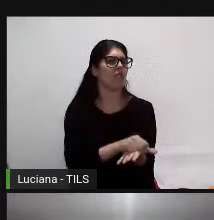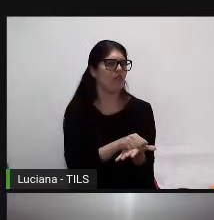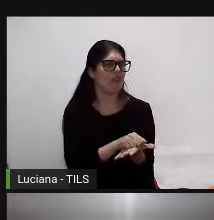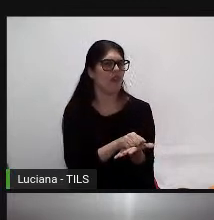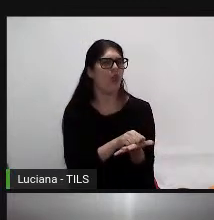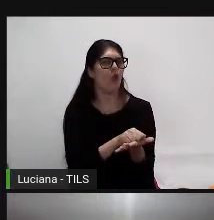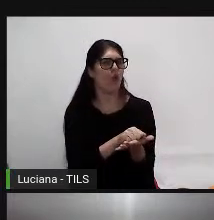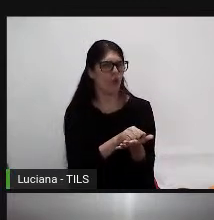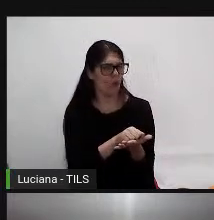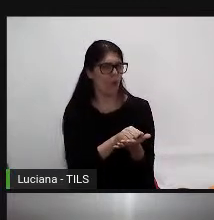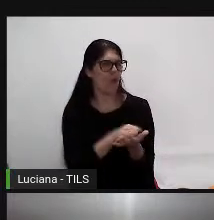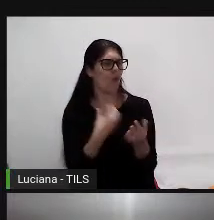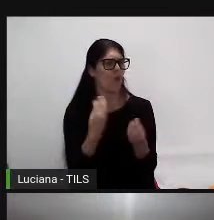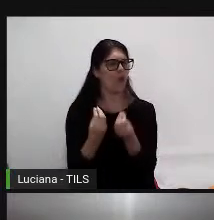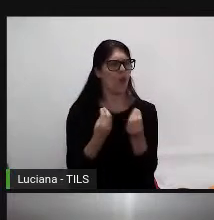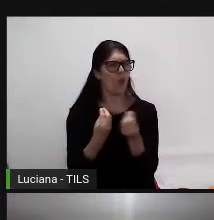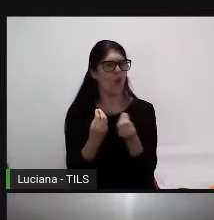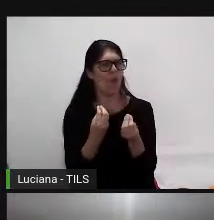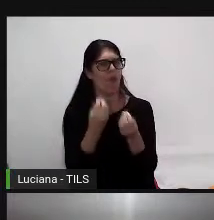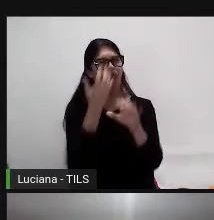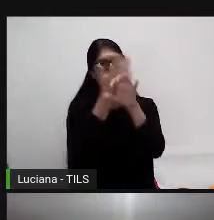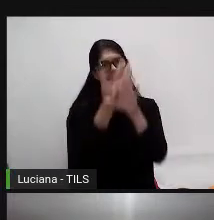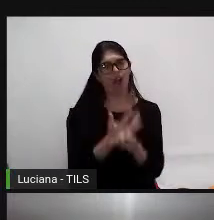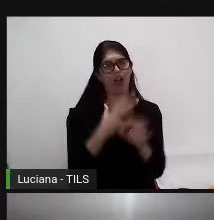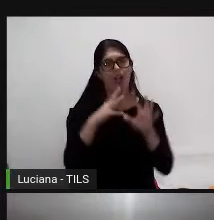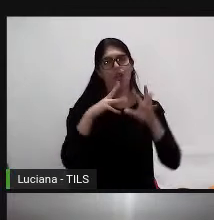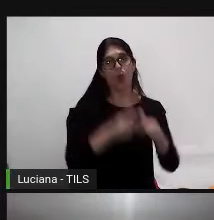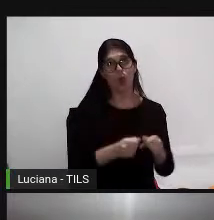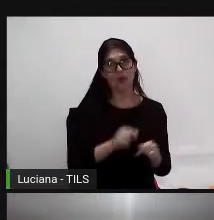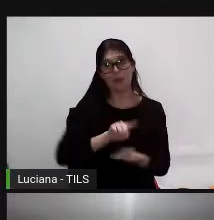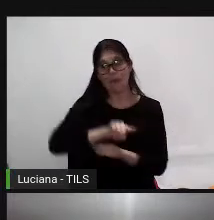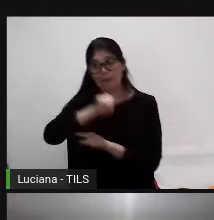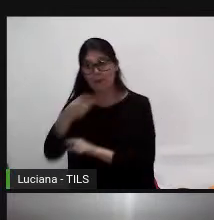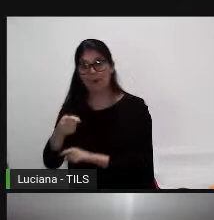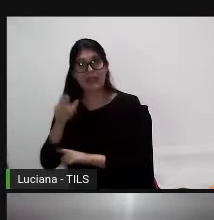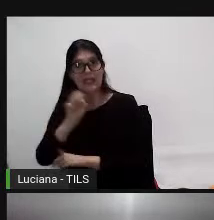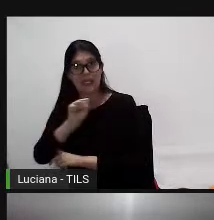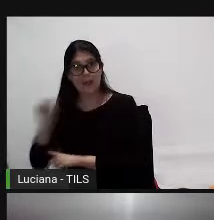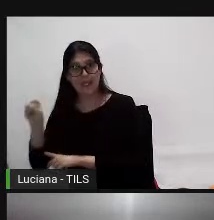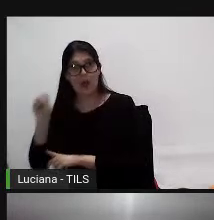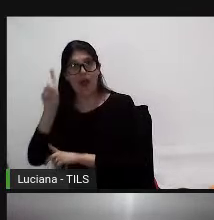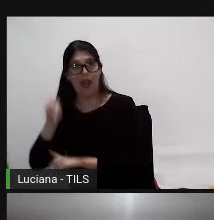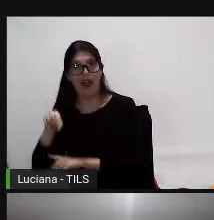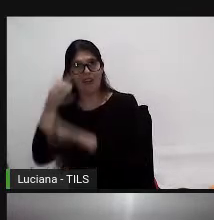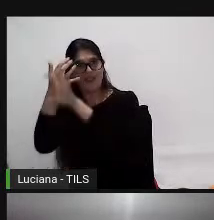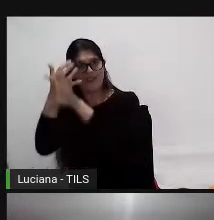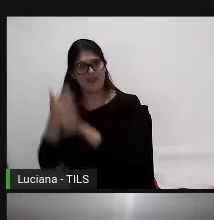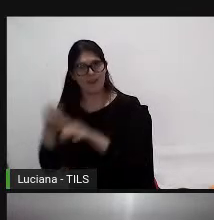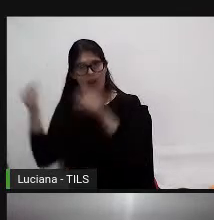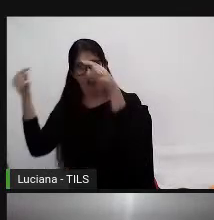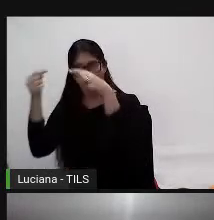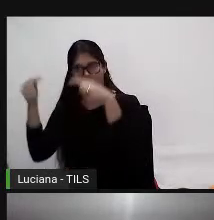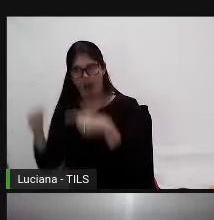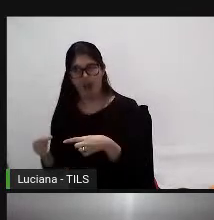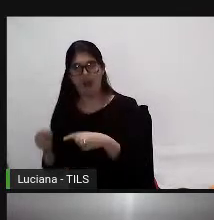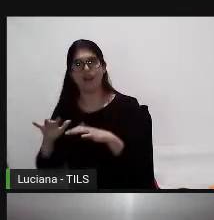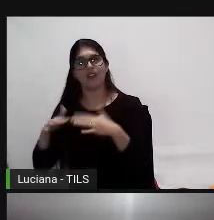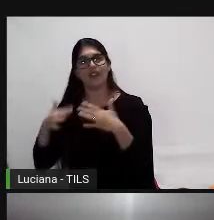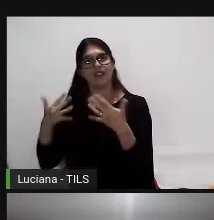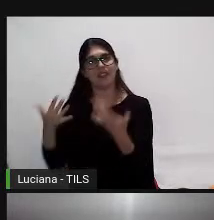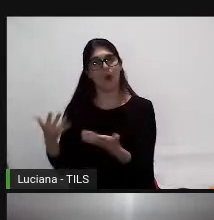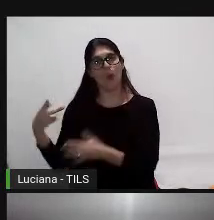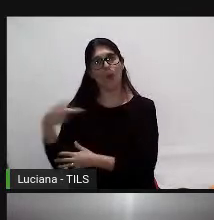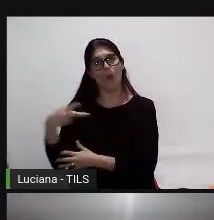em todas, nos cursos semestrais, como é por disciplina, os professores enviarão chave ou